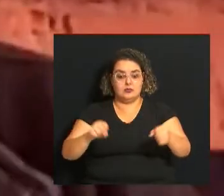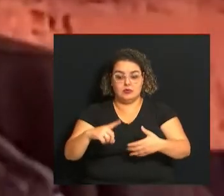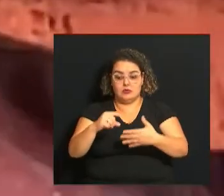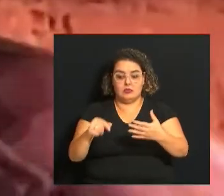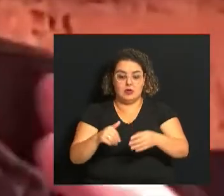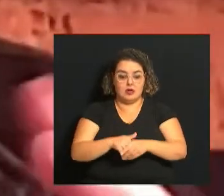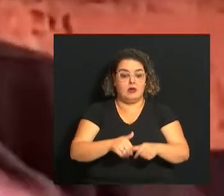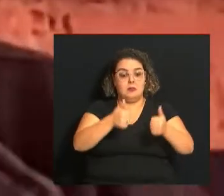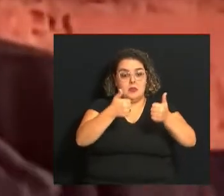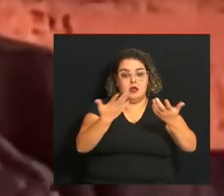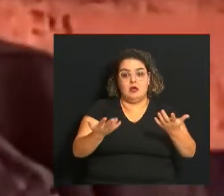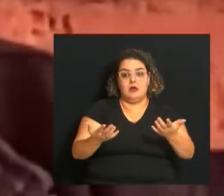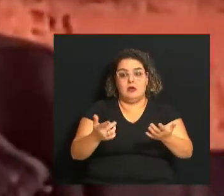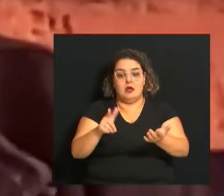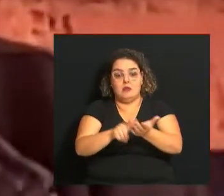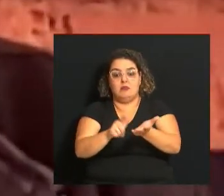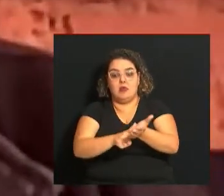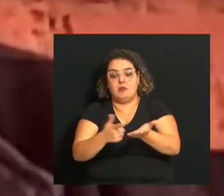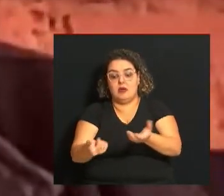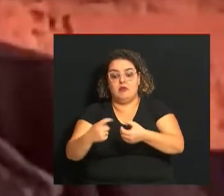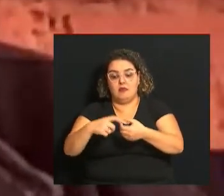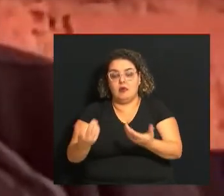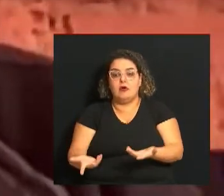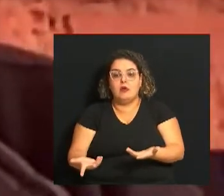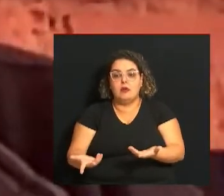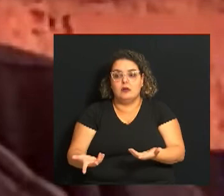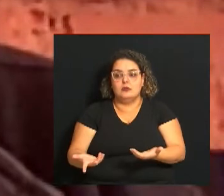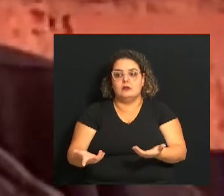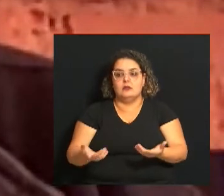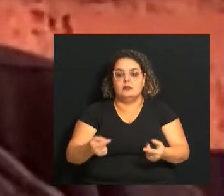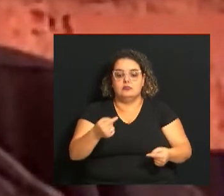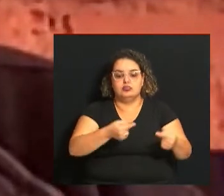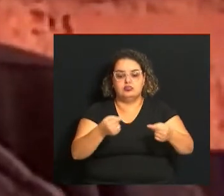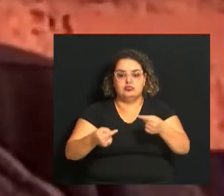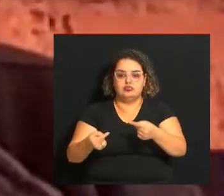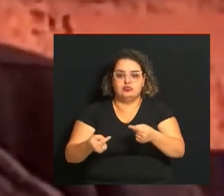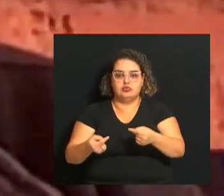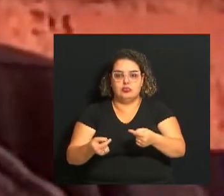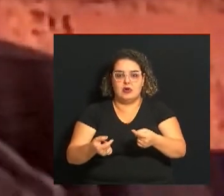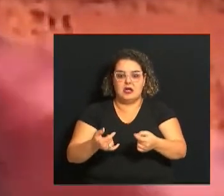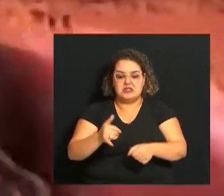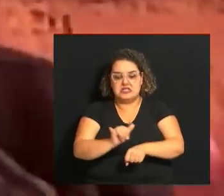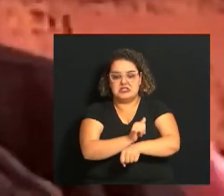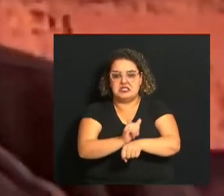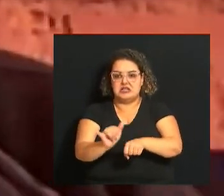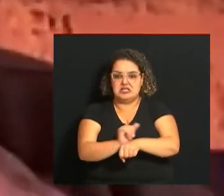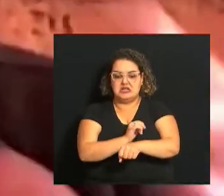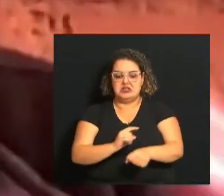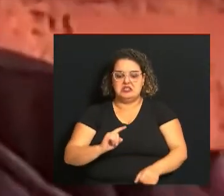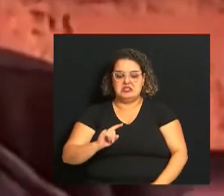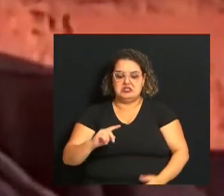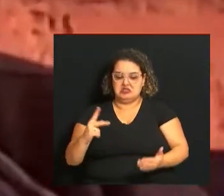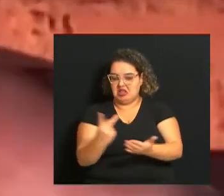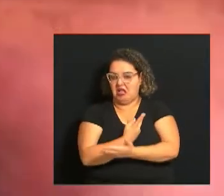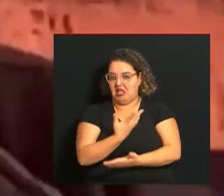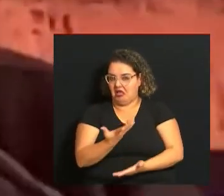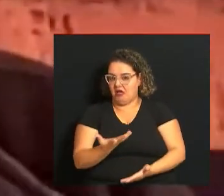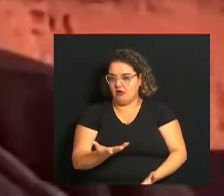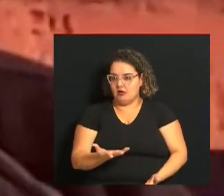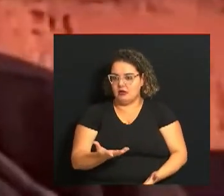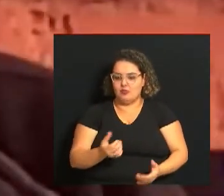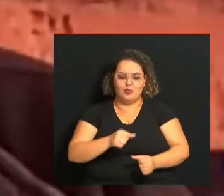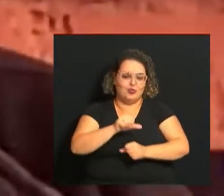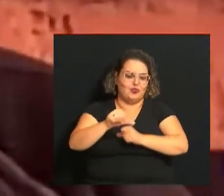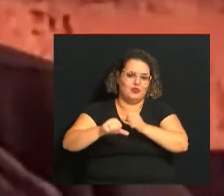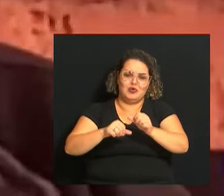é voto de papel, quer dizer, já começa o jogo sujo. Então, não adianta mudar a regra do jogo, ficar 20